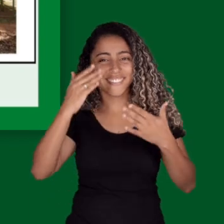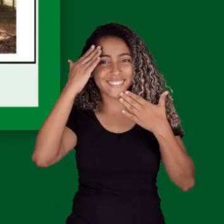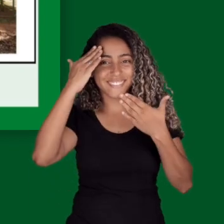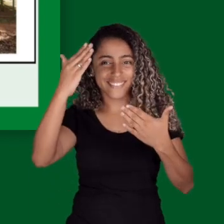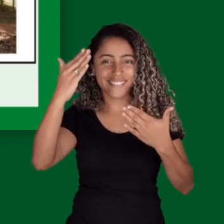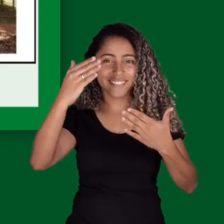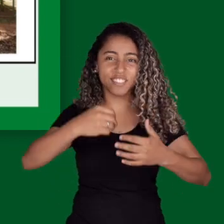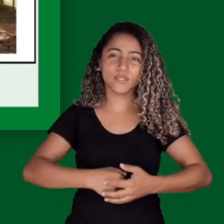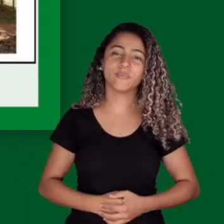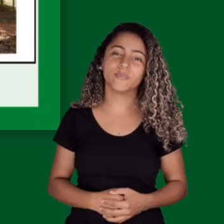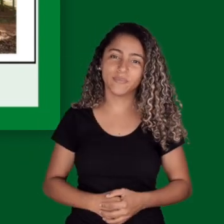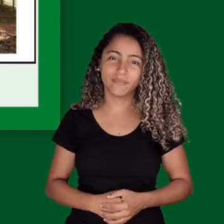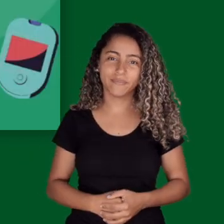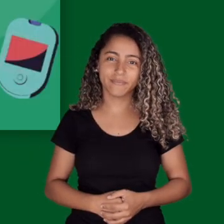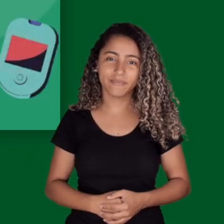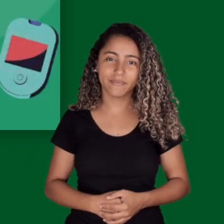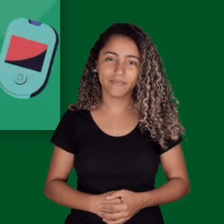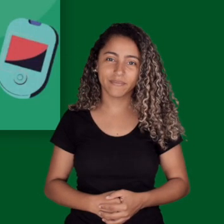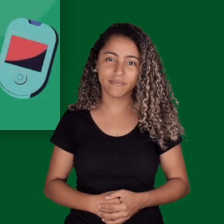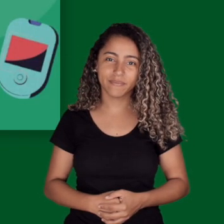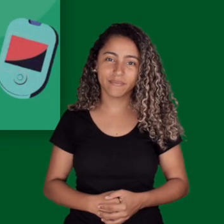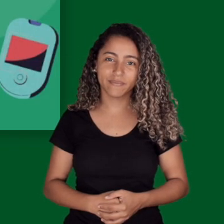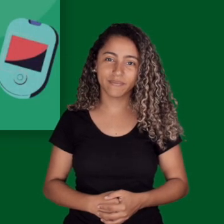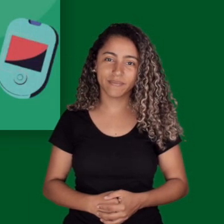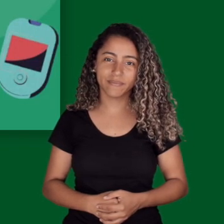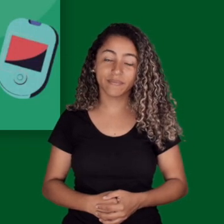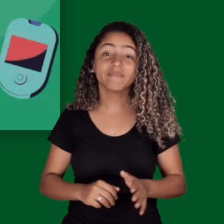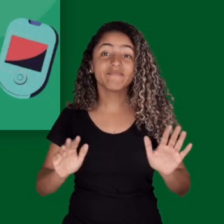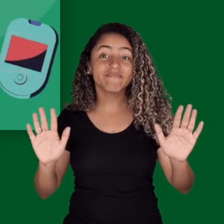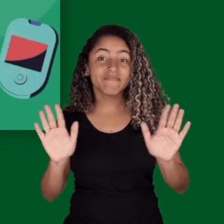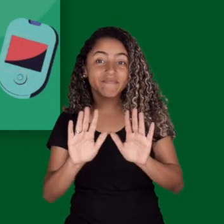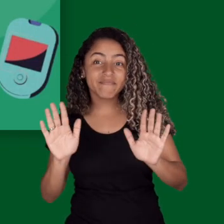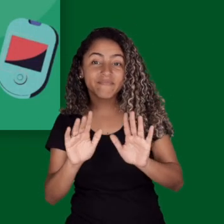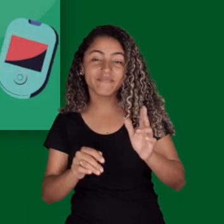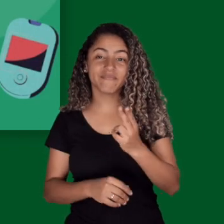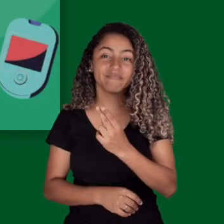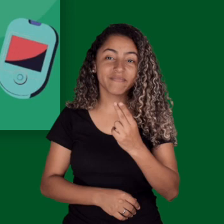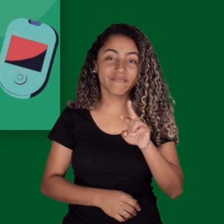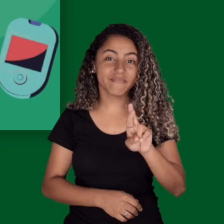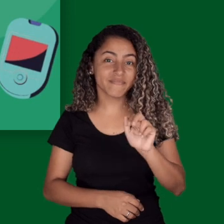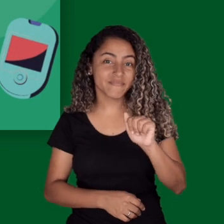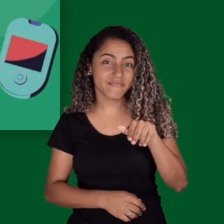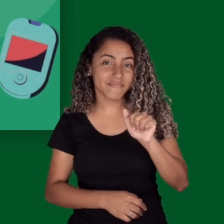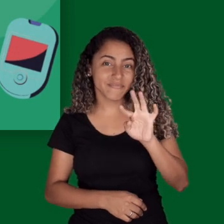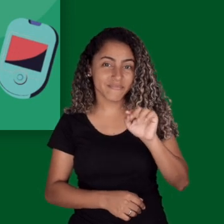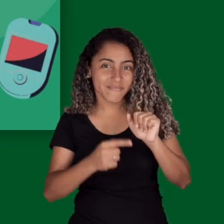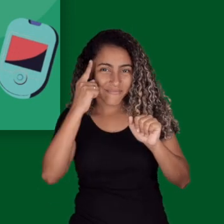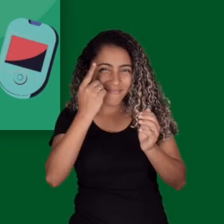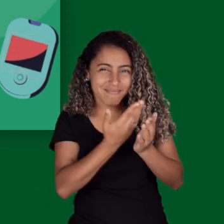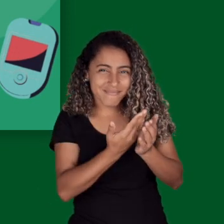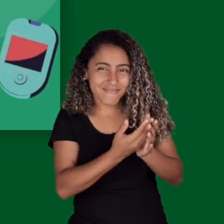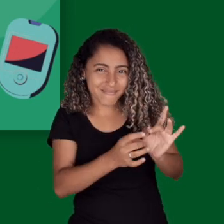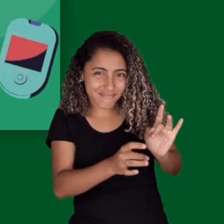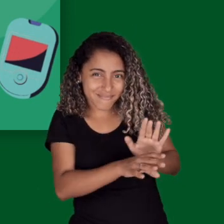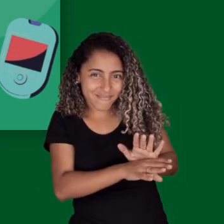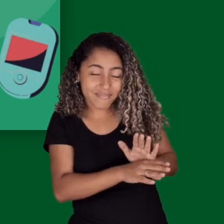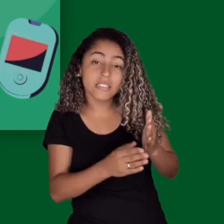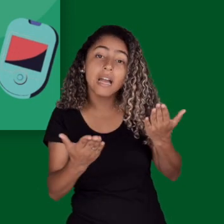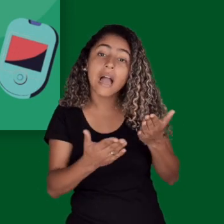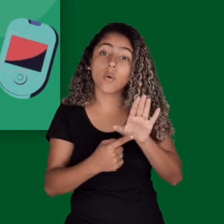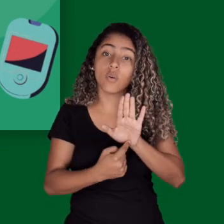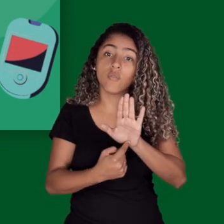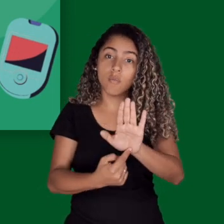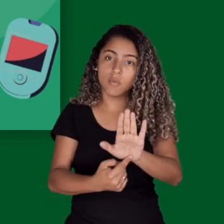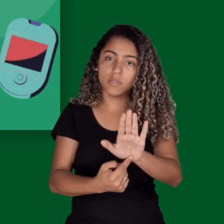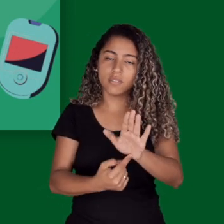saúde. Obrigada. Olá, pessoal. Eu sou a Renata, eu acabei de finalizar a minha aula com vocês e agora eu vou mostrar